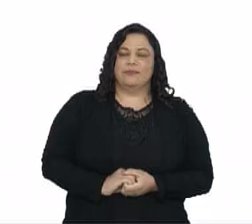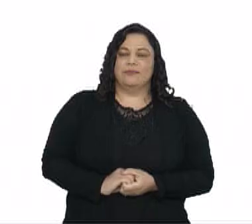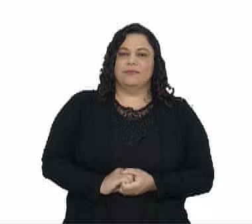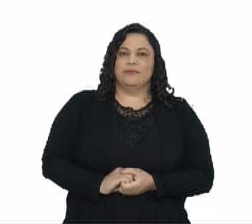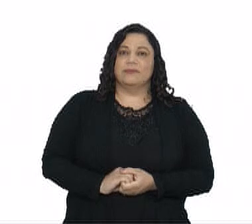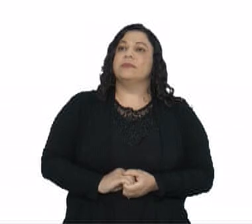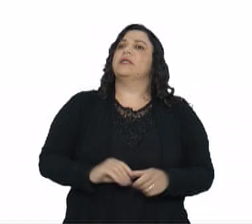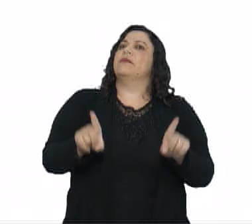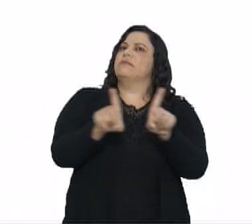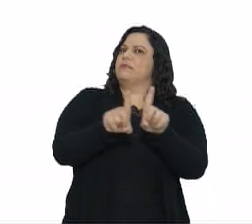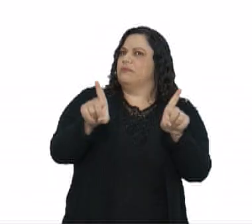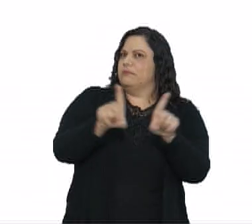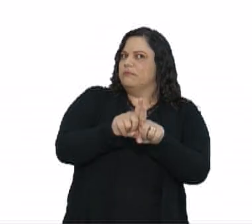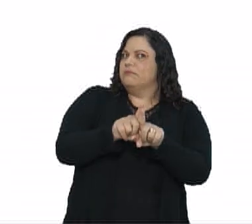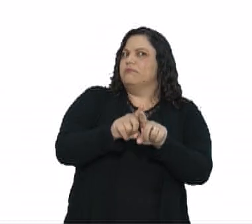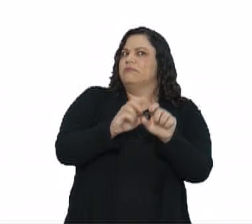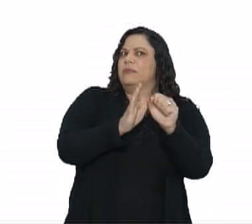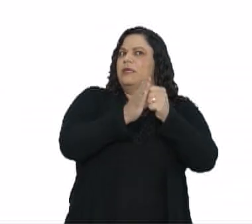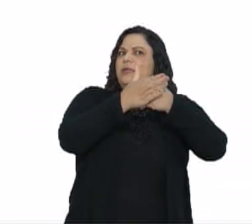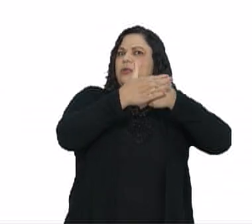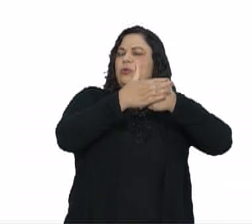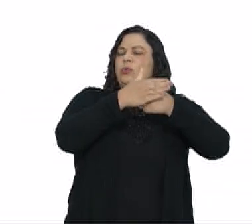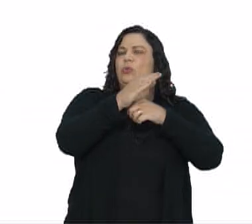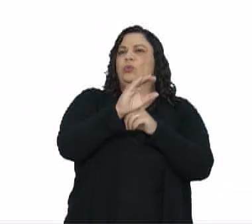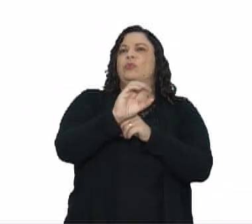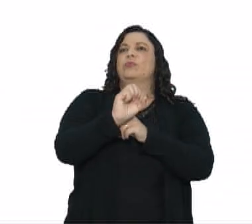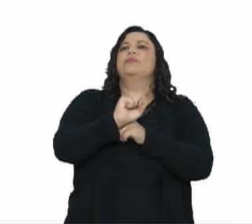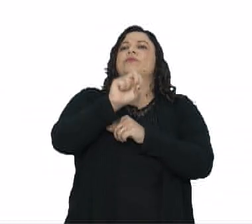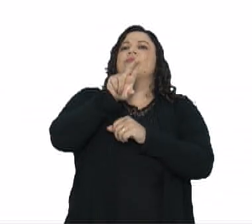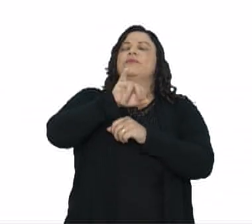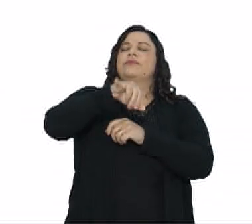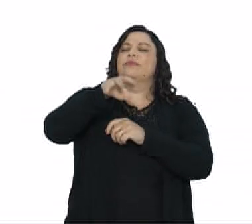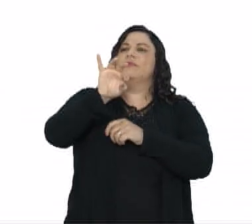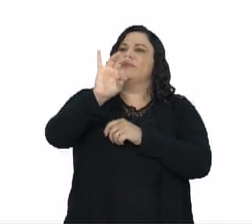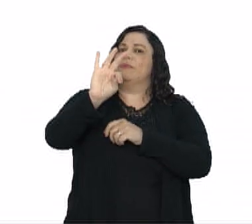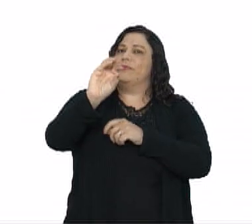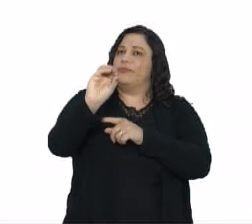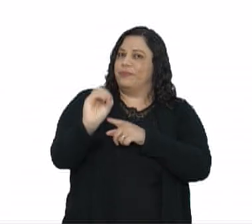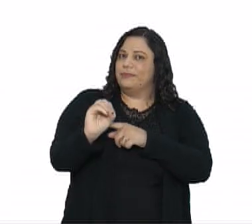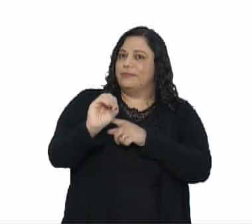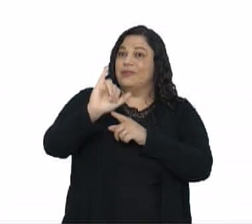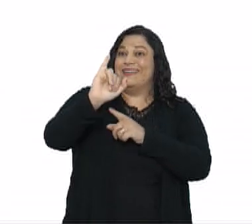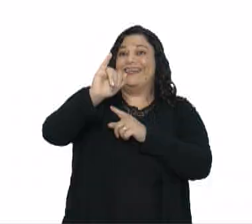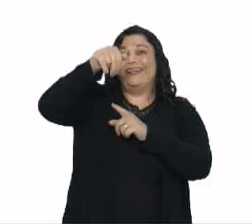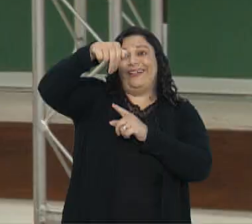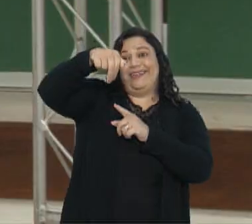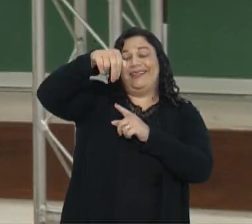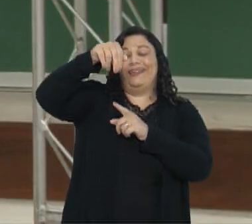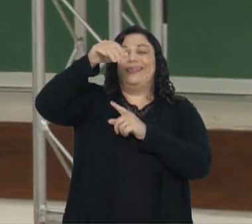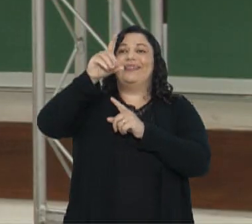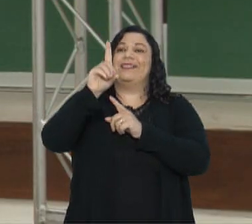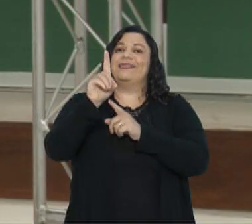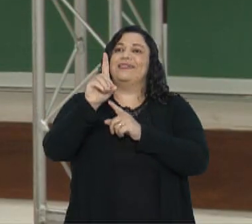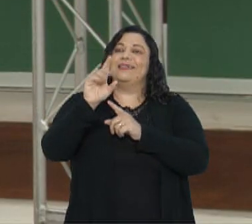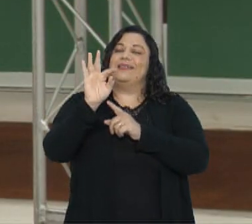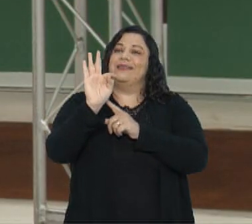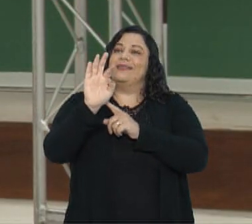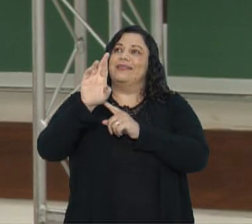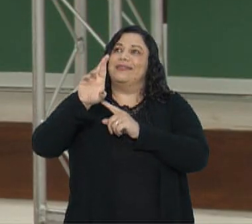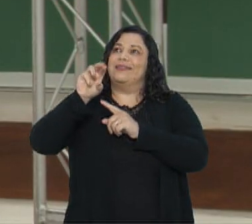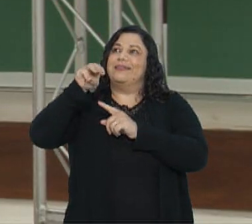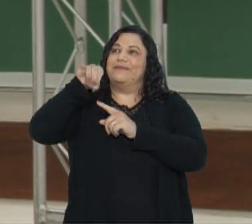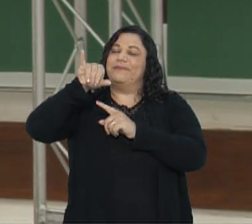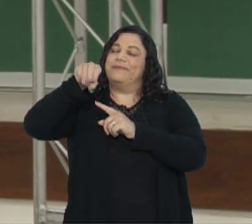Temos também o sujeito indeterminado. Esse eu tenho que saber